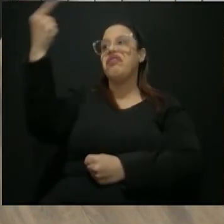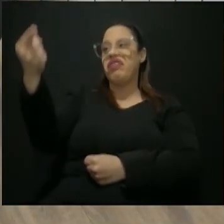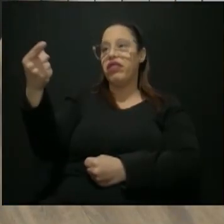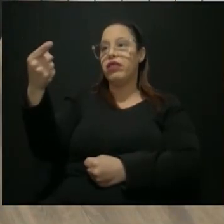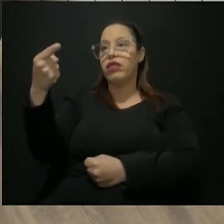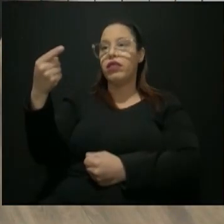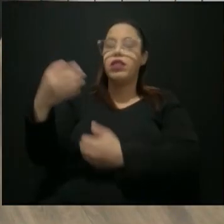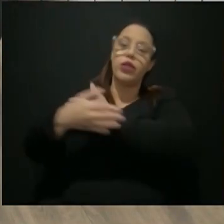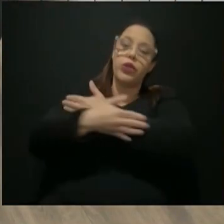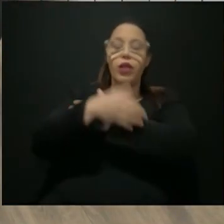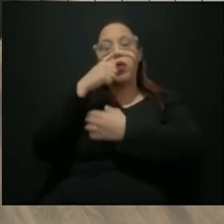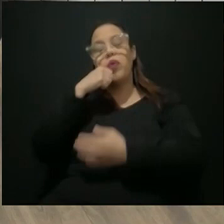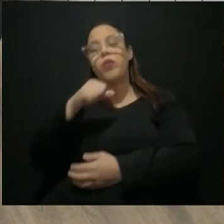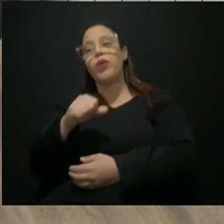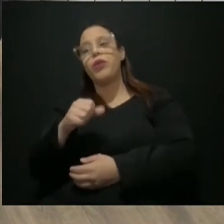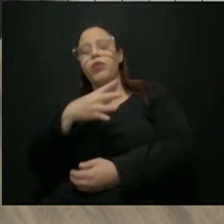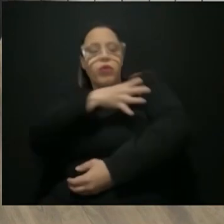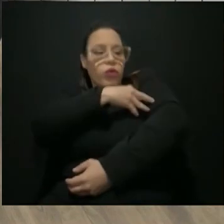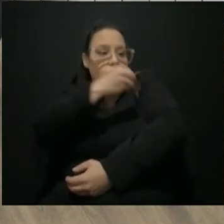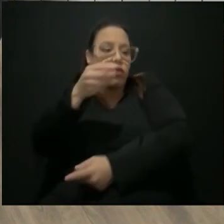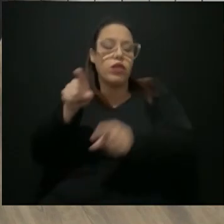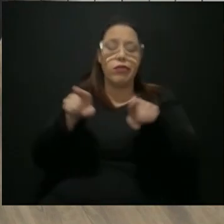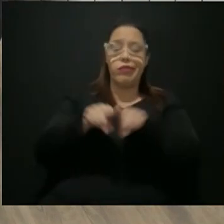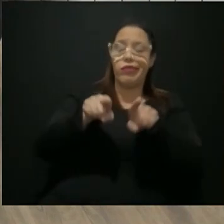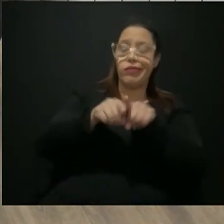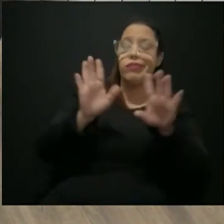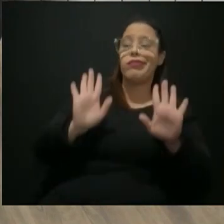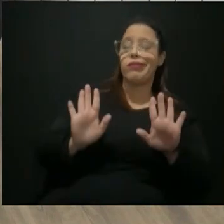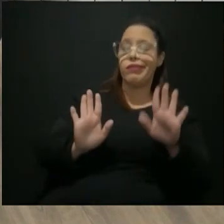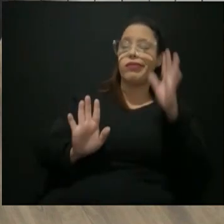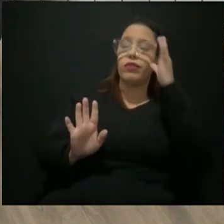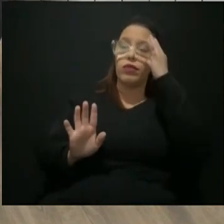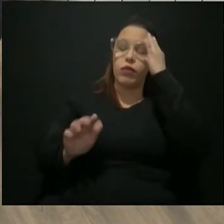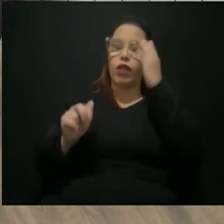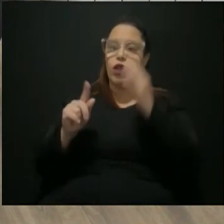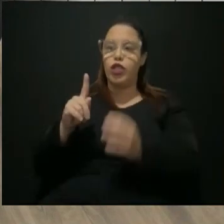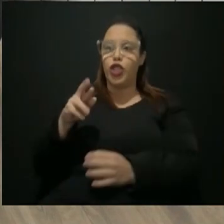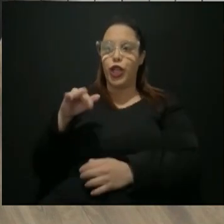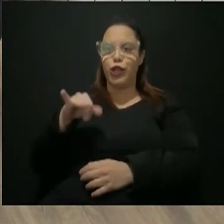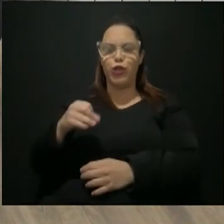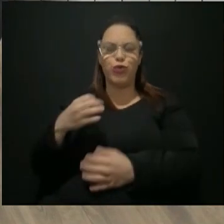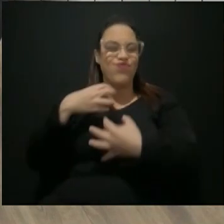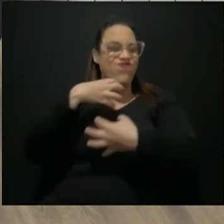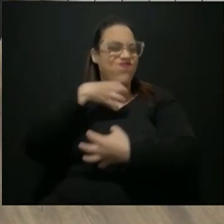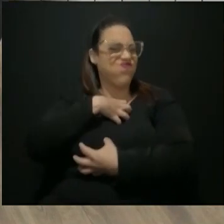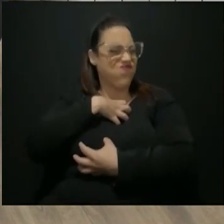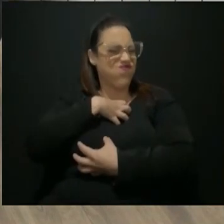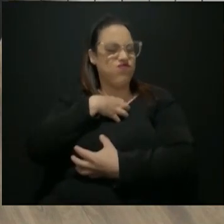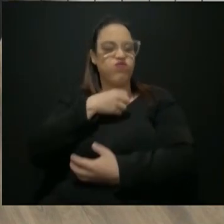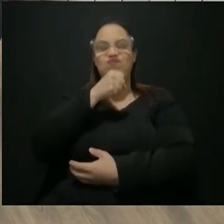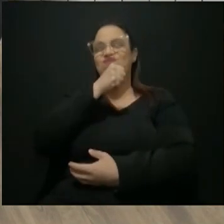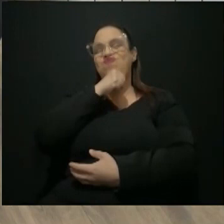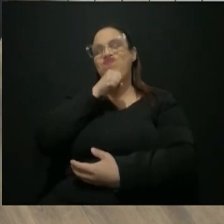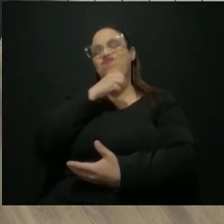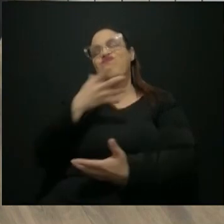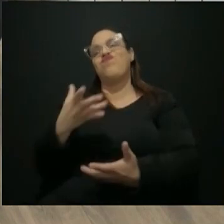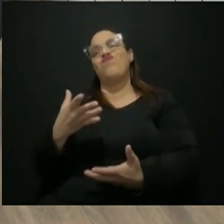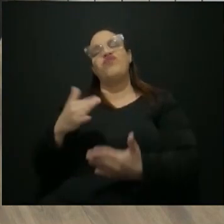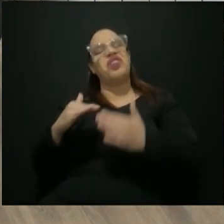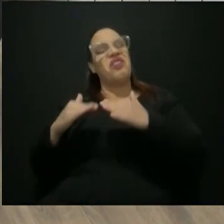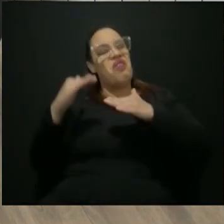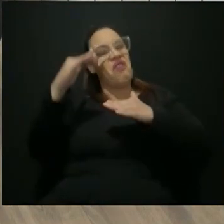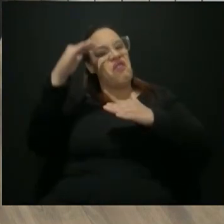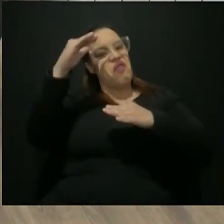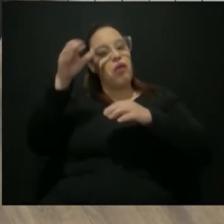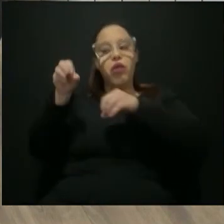cuida dos filhos. Então a gente tem essa questão de gênero também que é bastante sensível dentro do processo de envelhecimento. E quanto mais a gente educar as